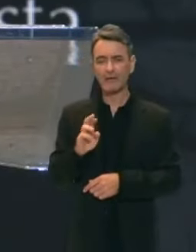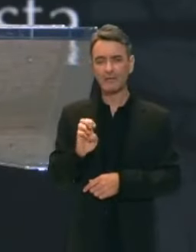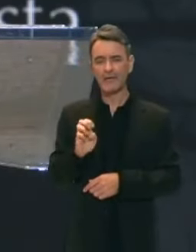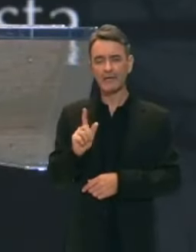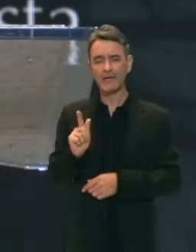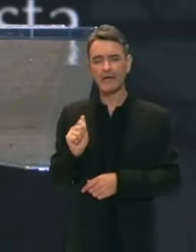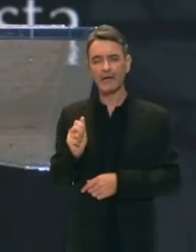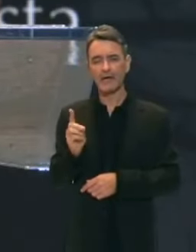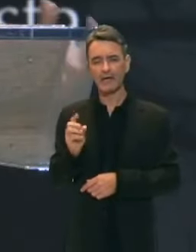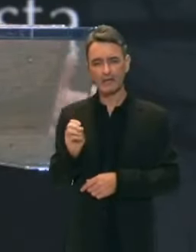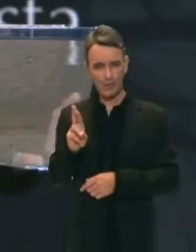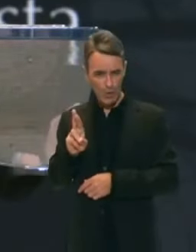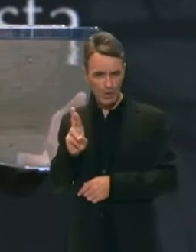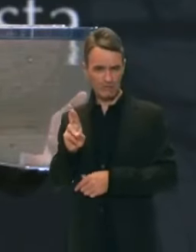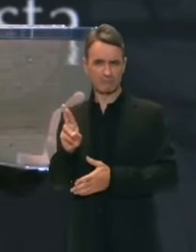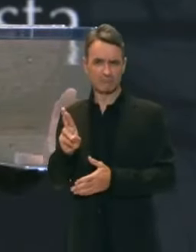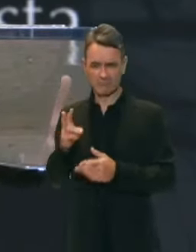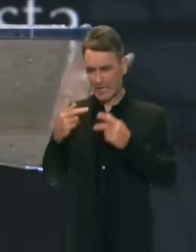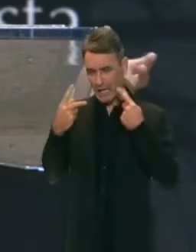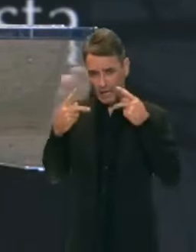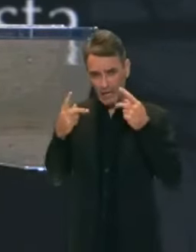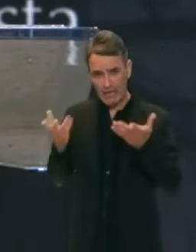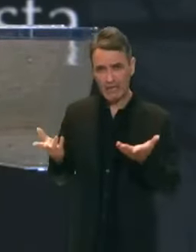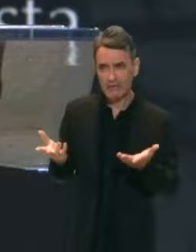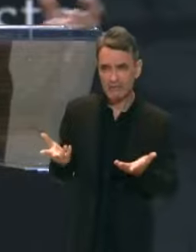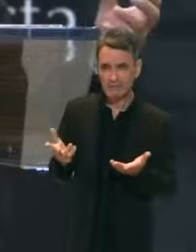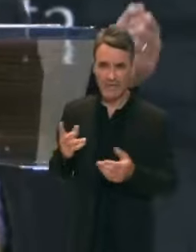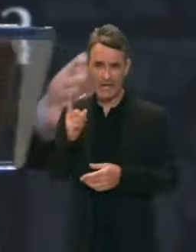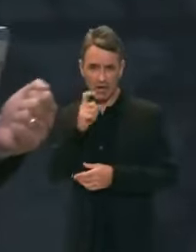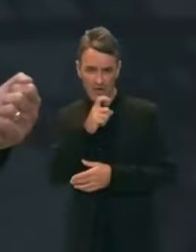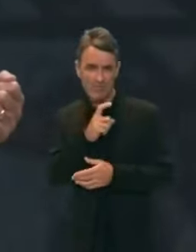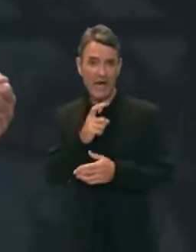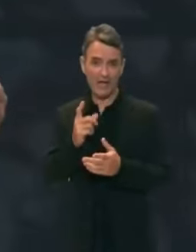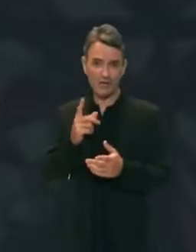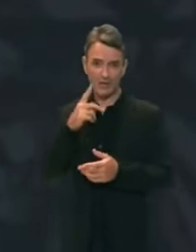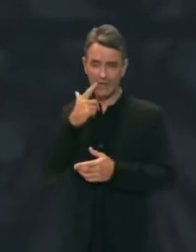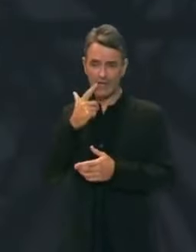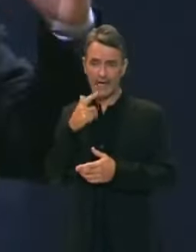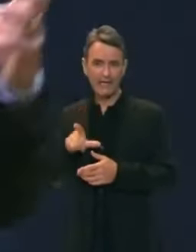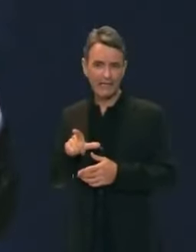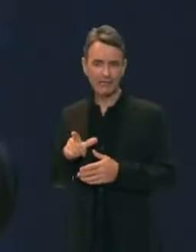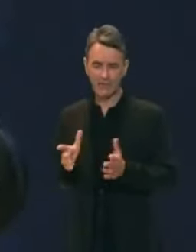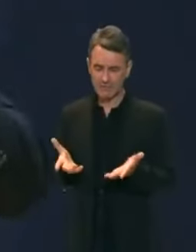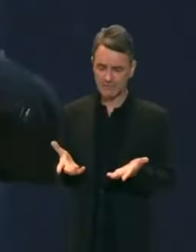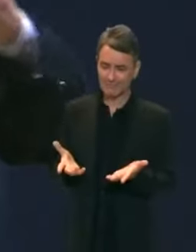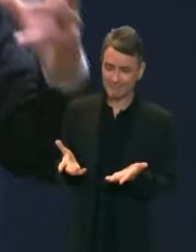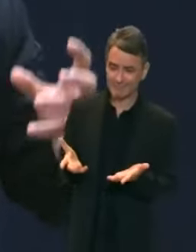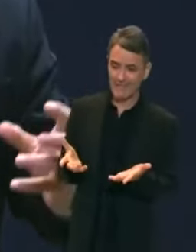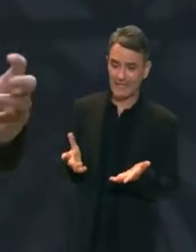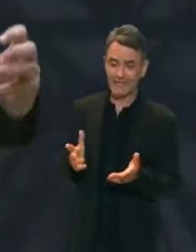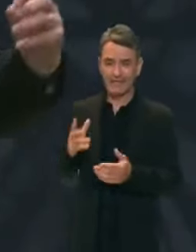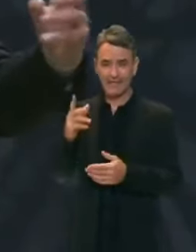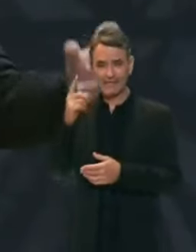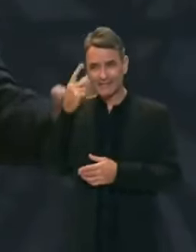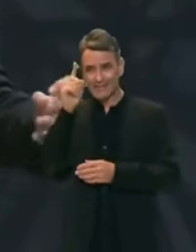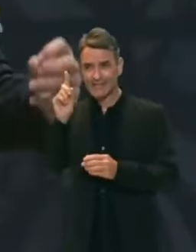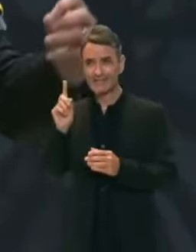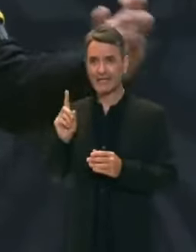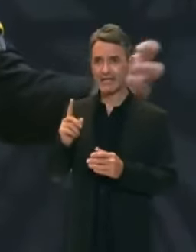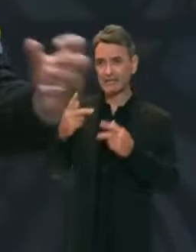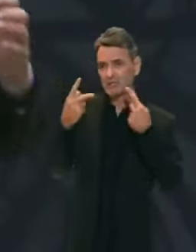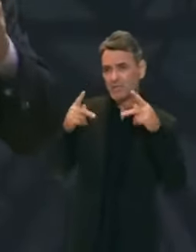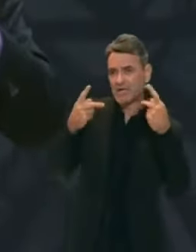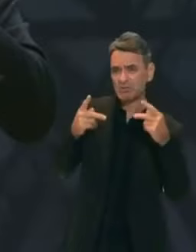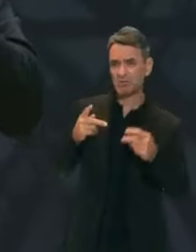palavra hebraica, obviamente. Esse livro foi escrito em hebraico, que é Kohelet. E essa ideia de pregador, o mestre,